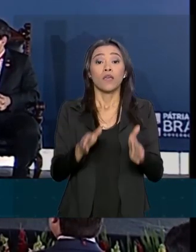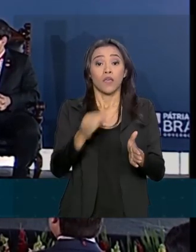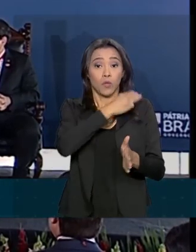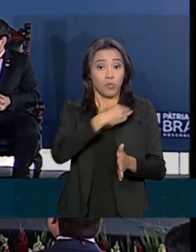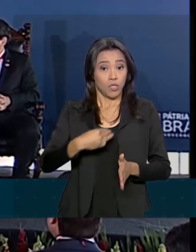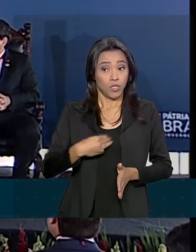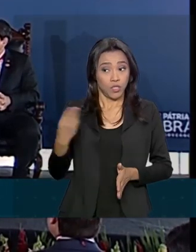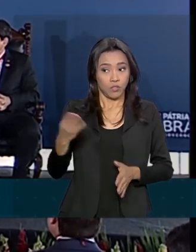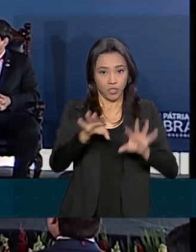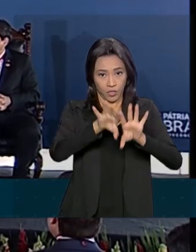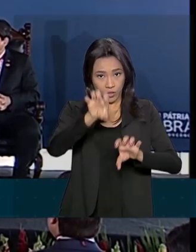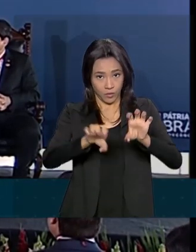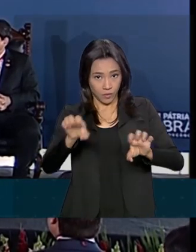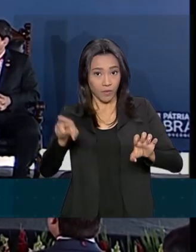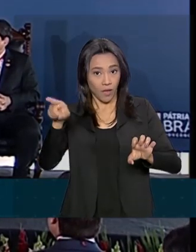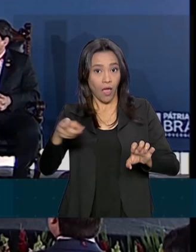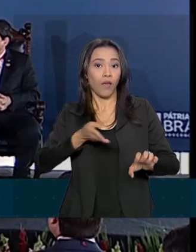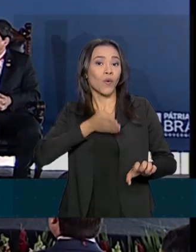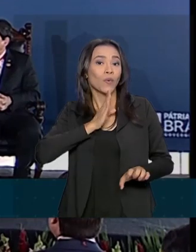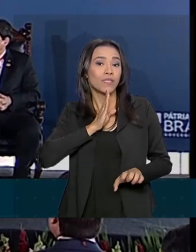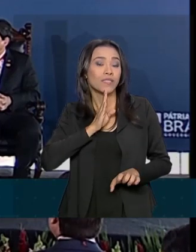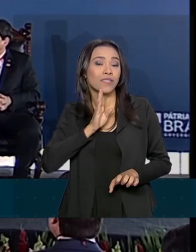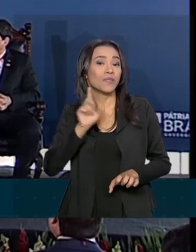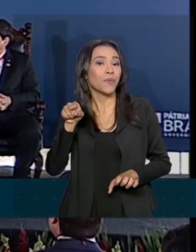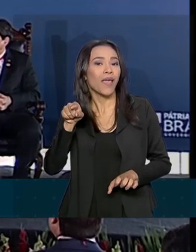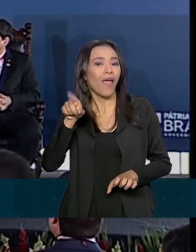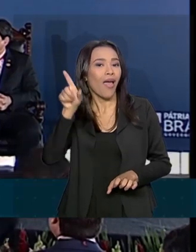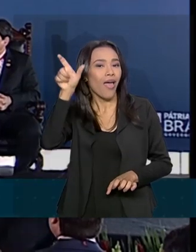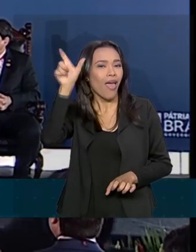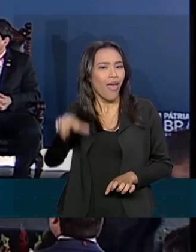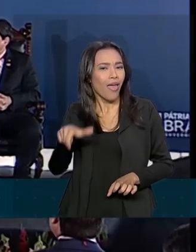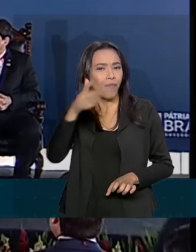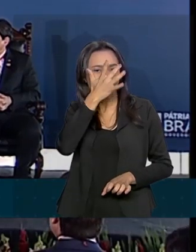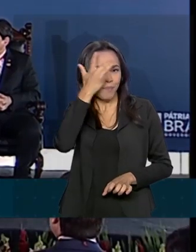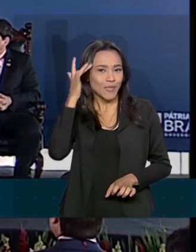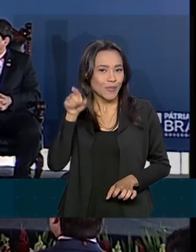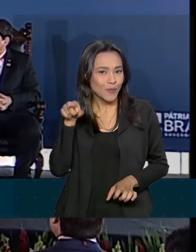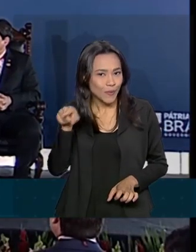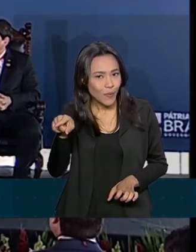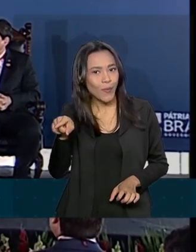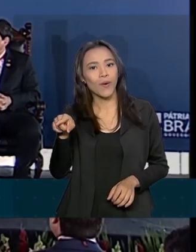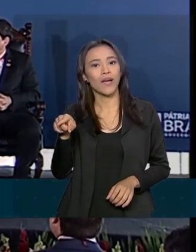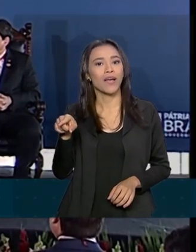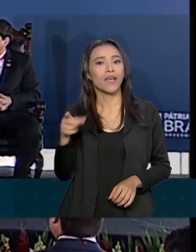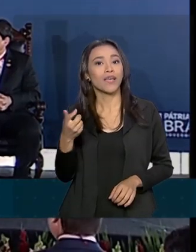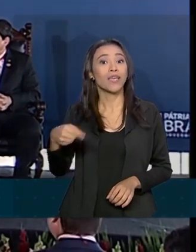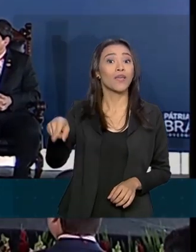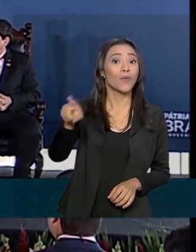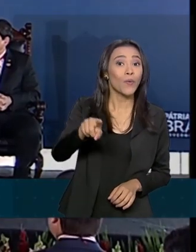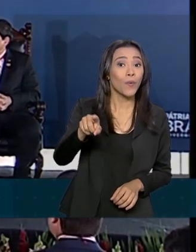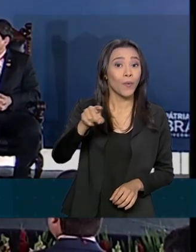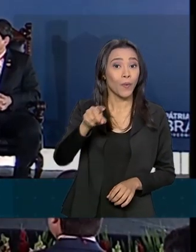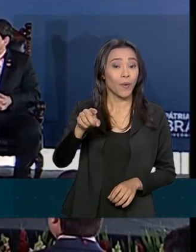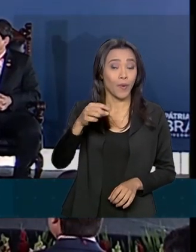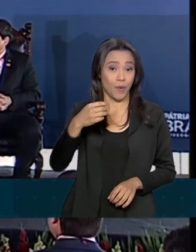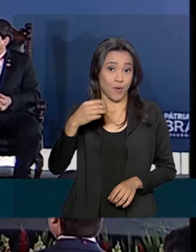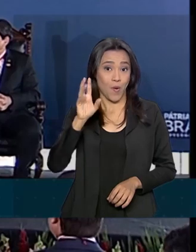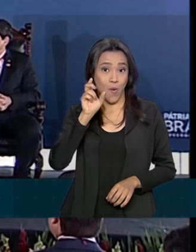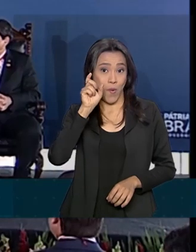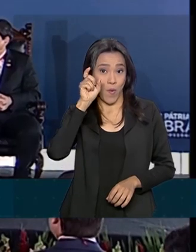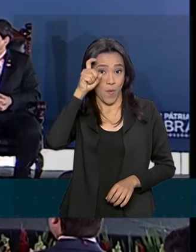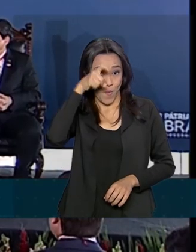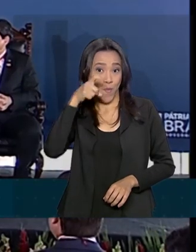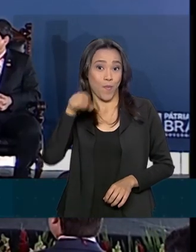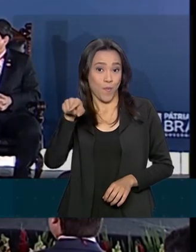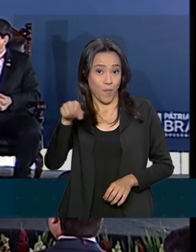Infraestrutura é conhecido também como aquela pessoa que dele um mourão e uma barra de